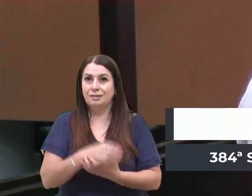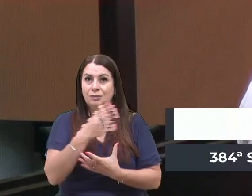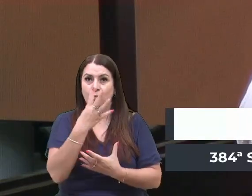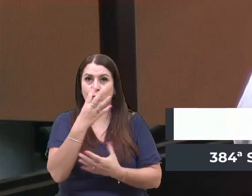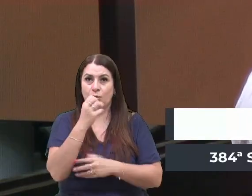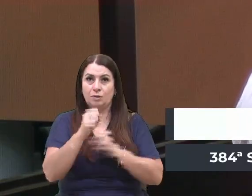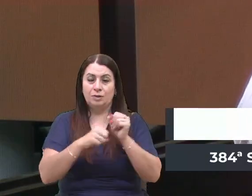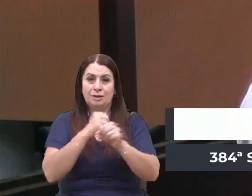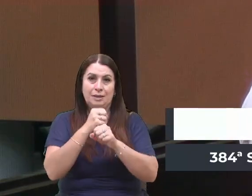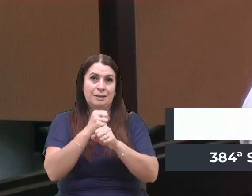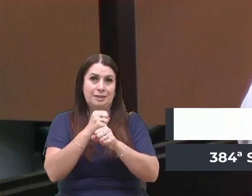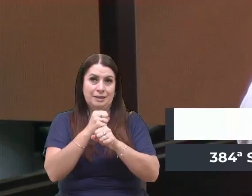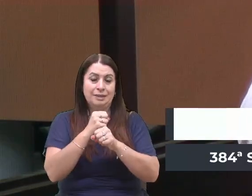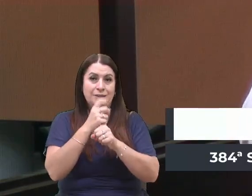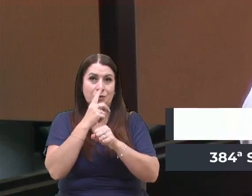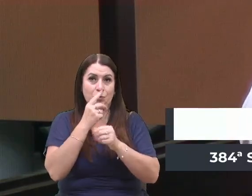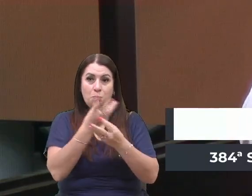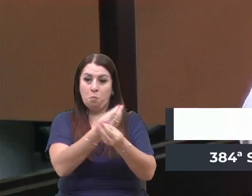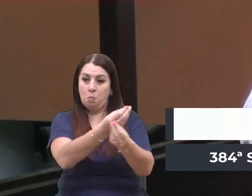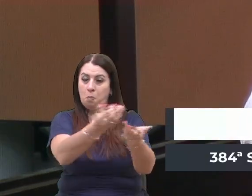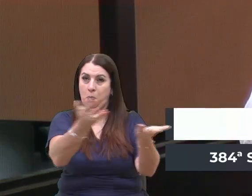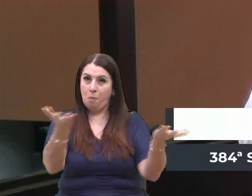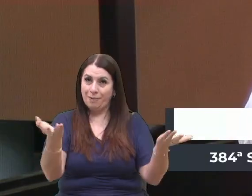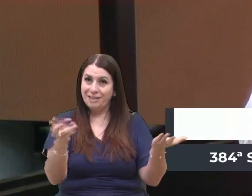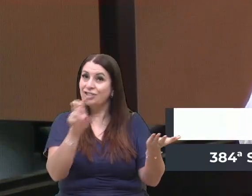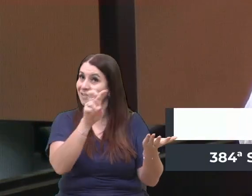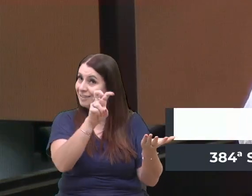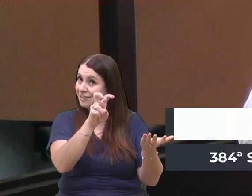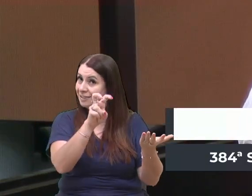do Ceasa com fartura, 5.